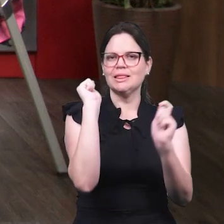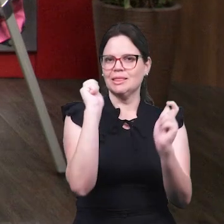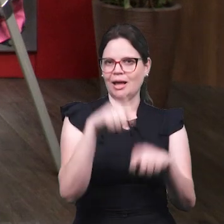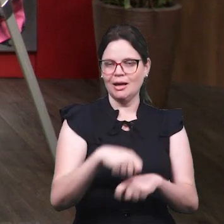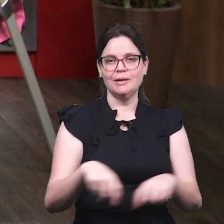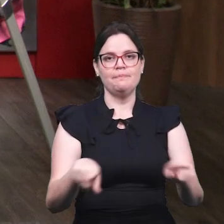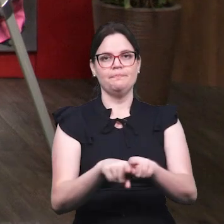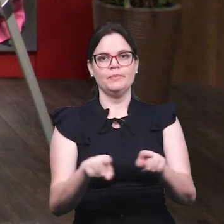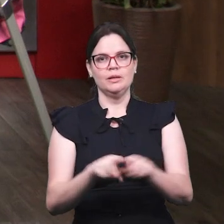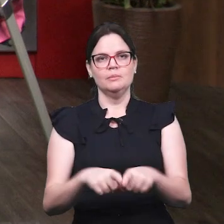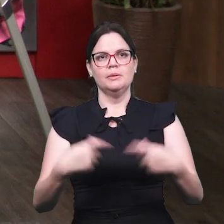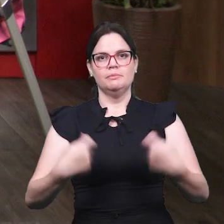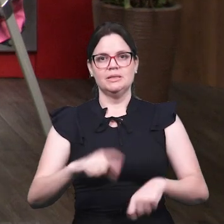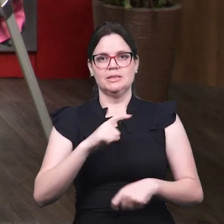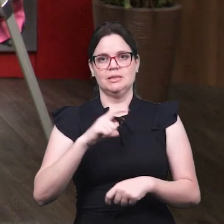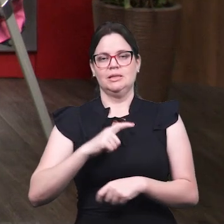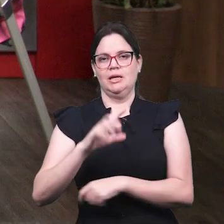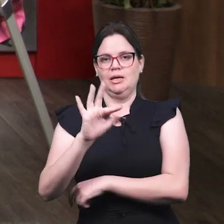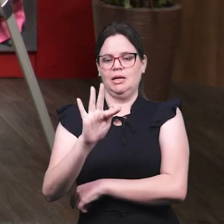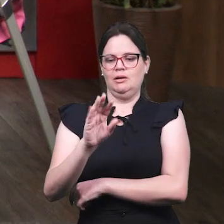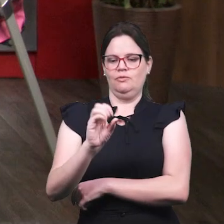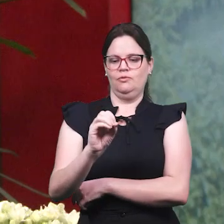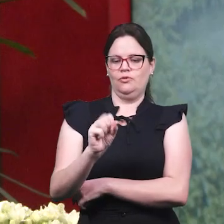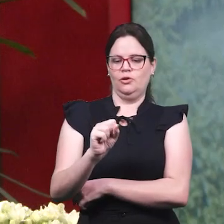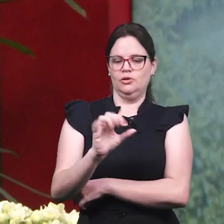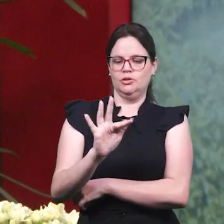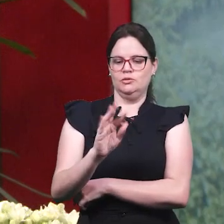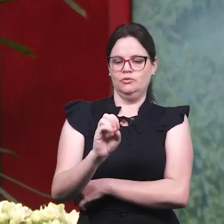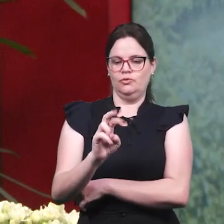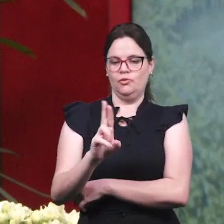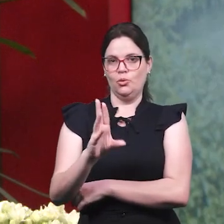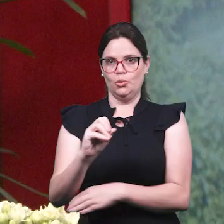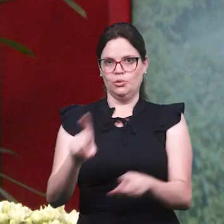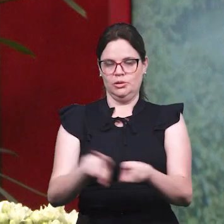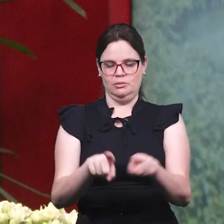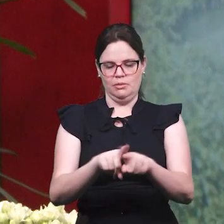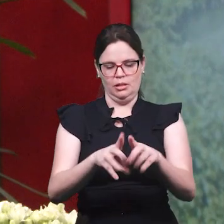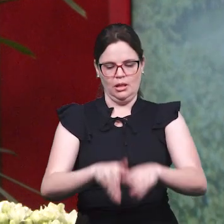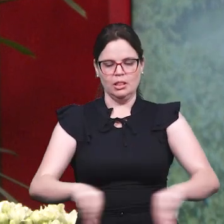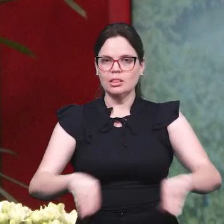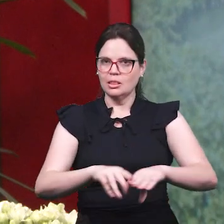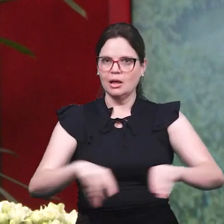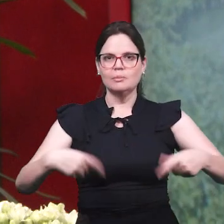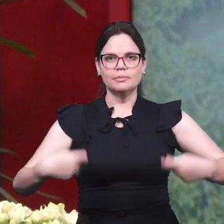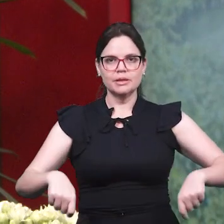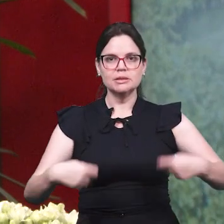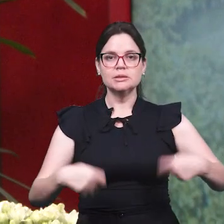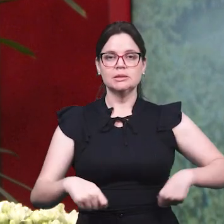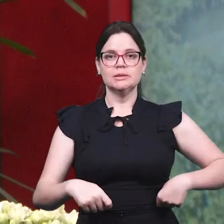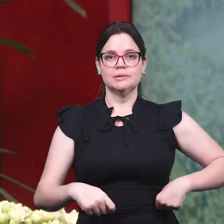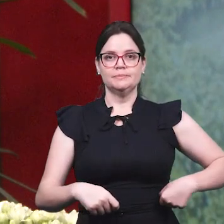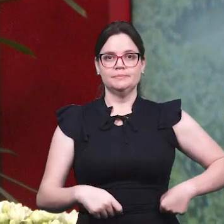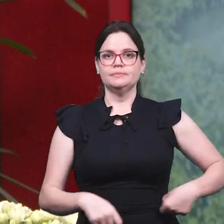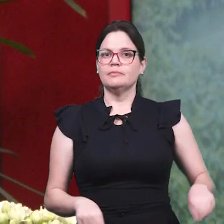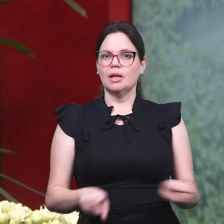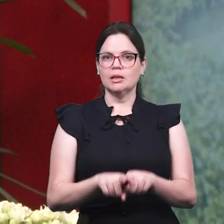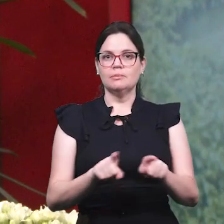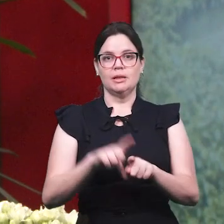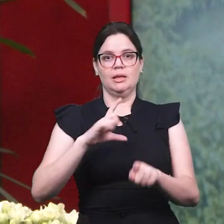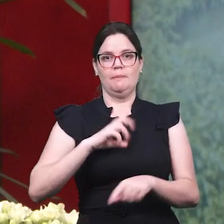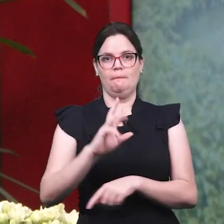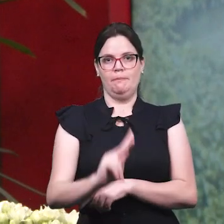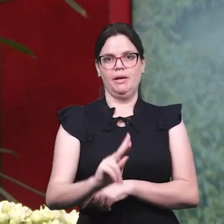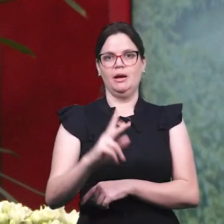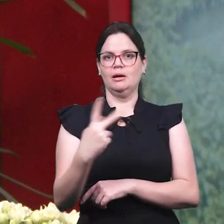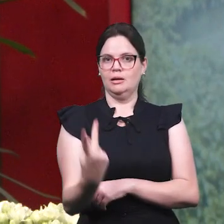tenha quantidade de fósforo apropriado, um solo que tenha uma capacidade de regulação de pH,